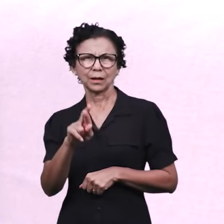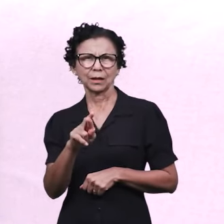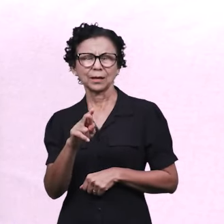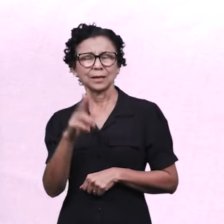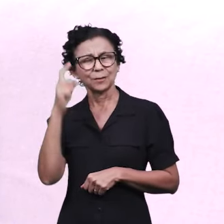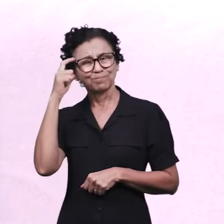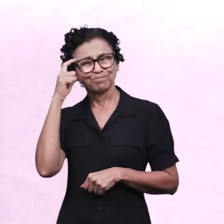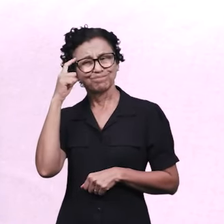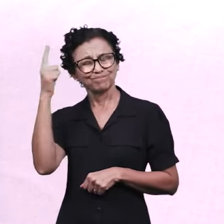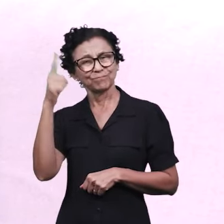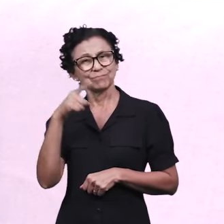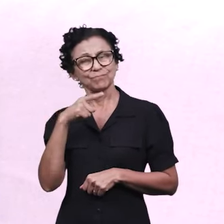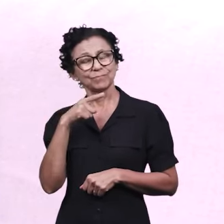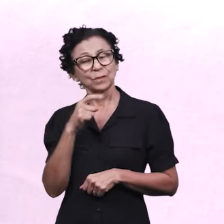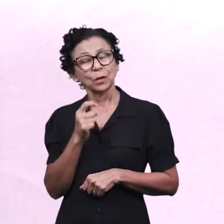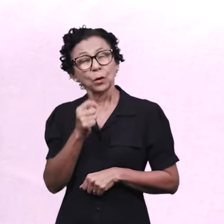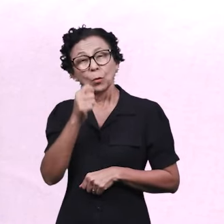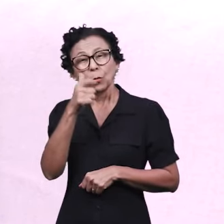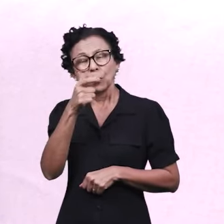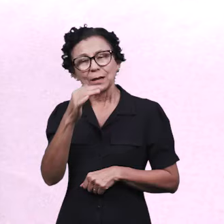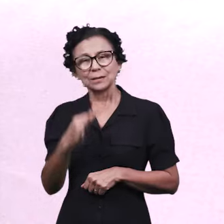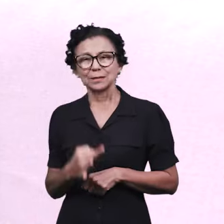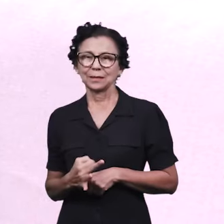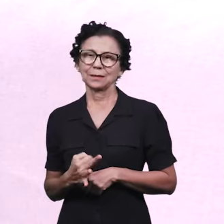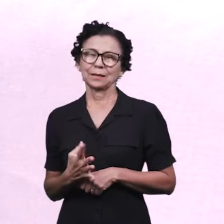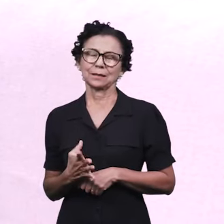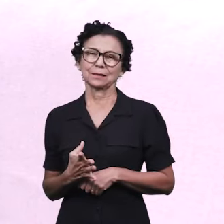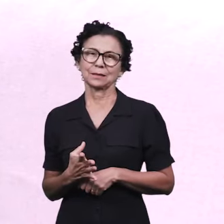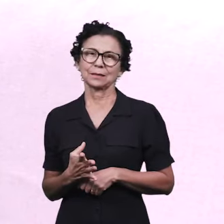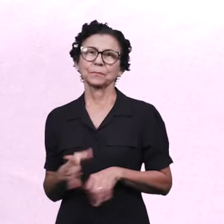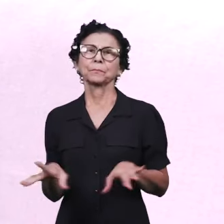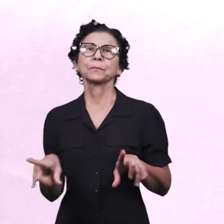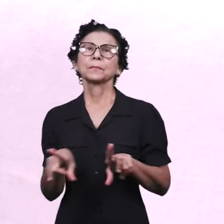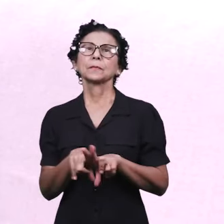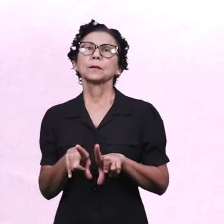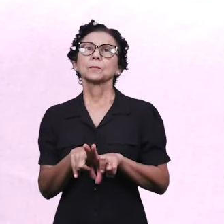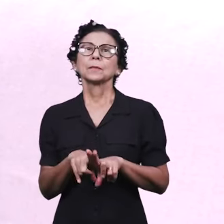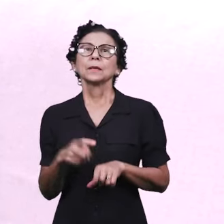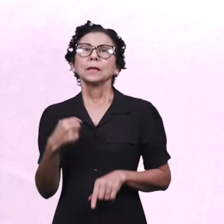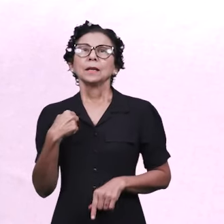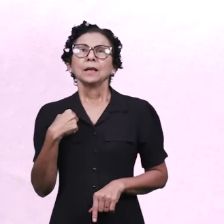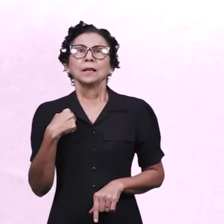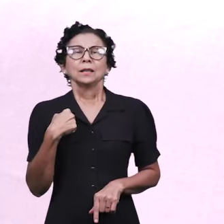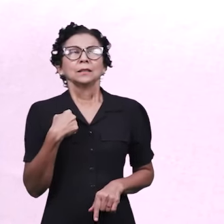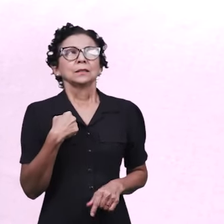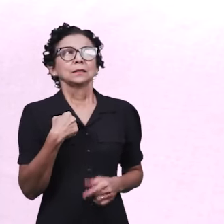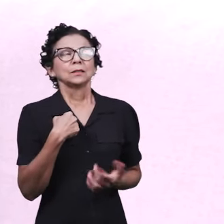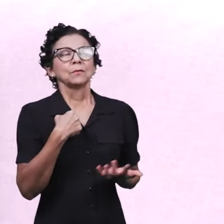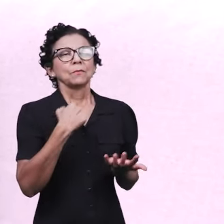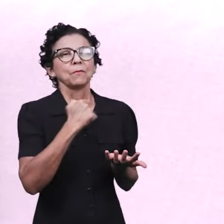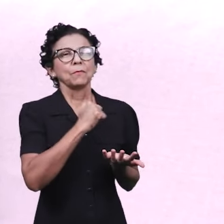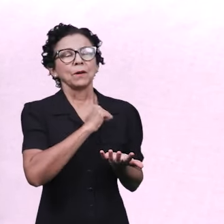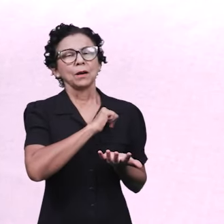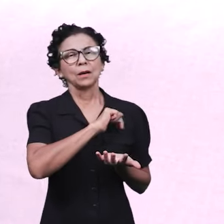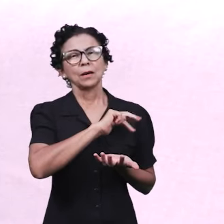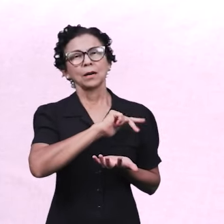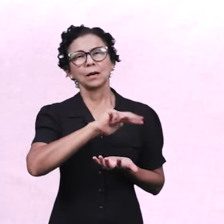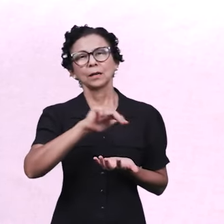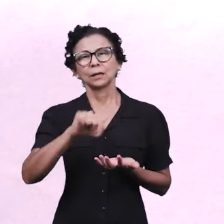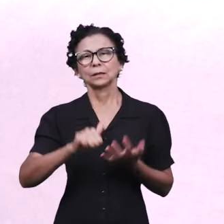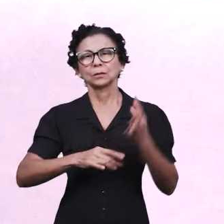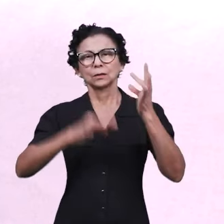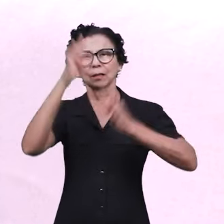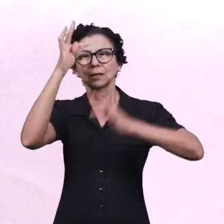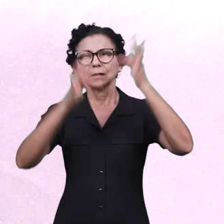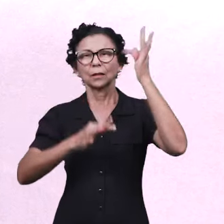suspeita mas não tinha um diagnóstico fechado Inclusive eu já tinha realizado vários outros tratamentos estéticos que